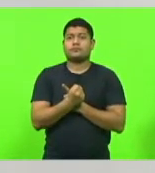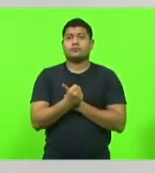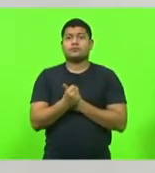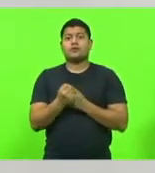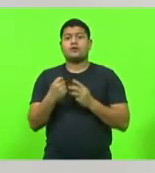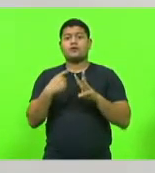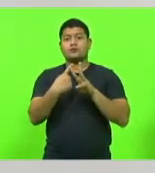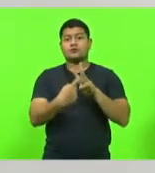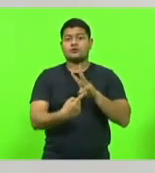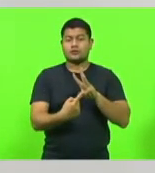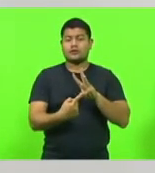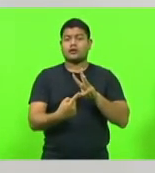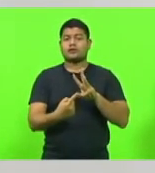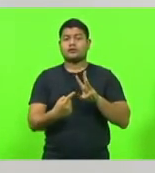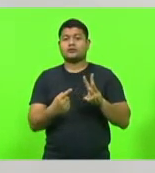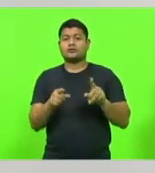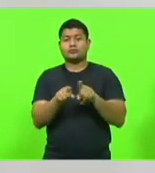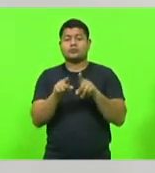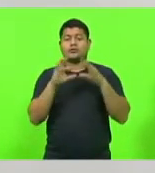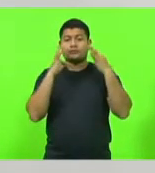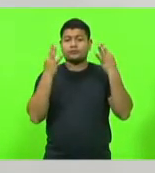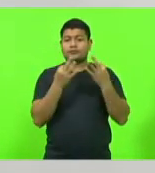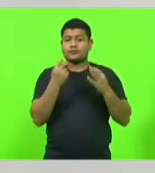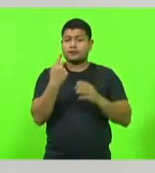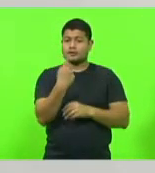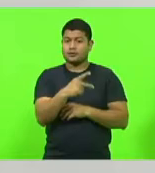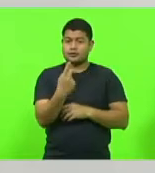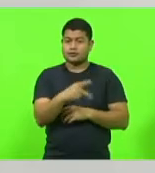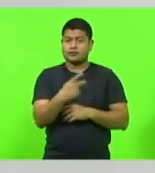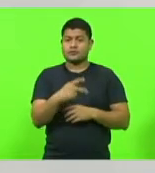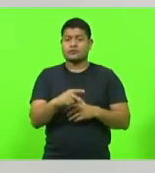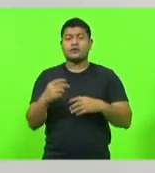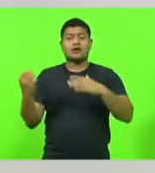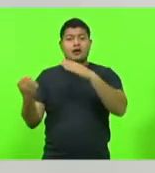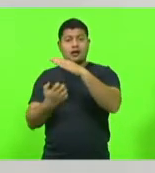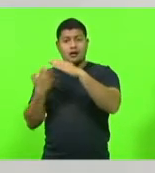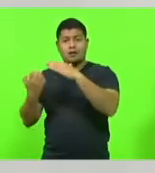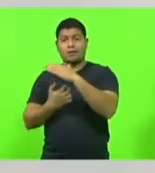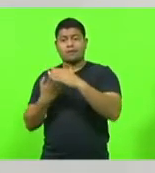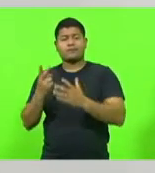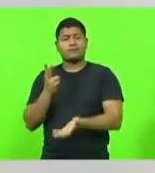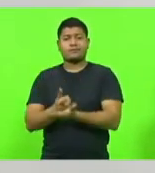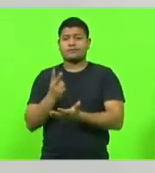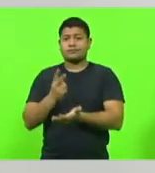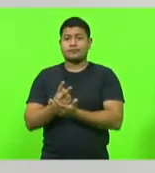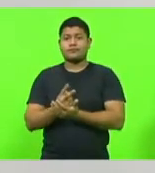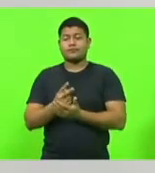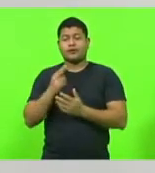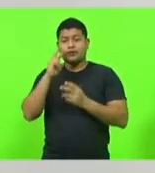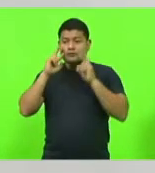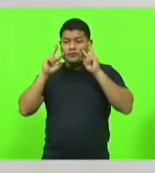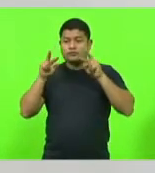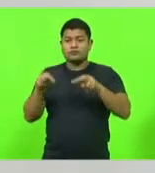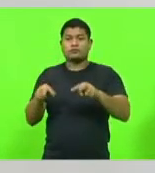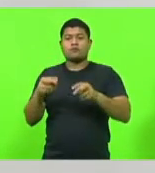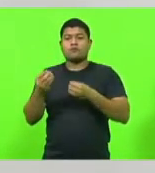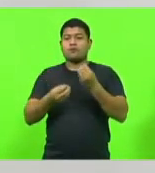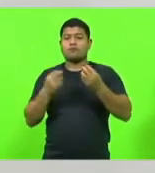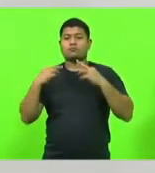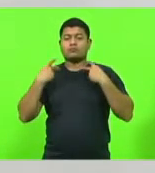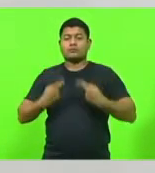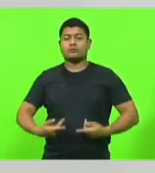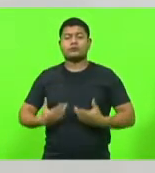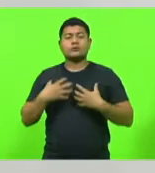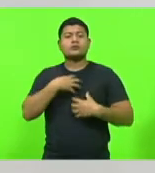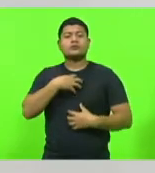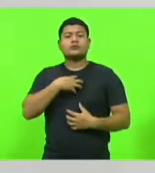fundadores, as famílias de seus fundadores e a empresa sempre tiveram uma visão humana. Sou testemunha do